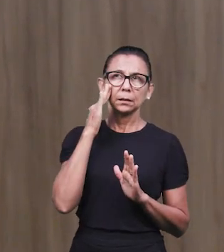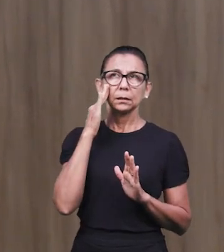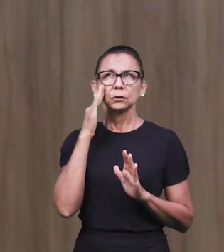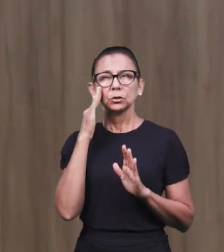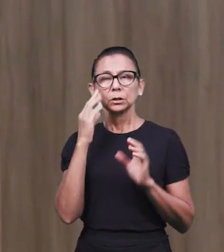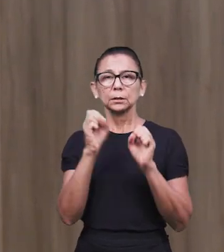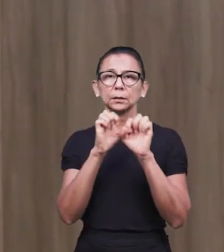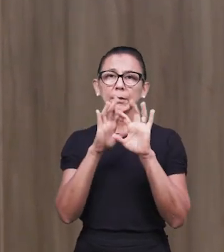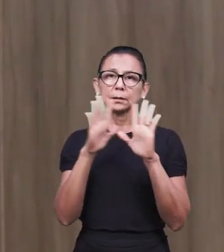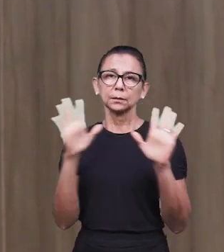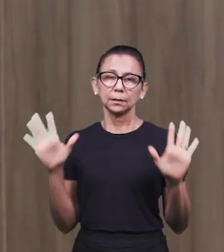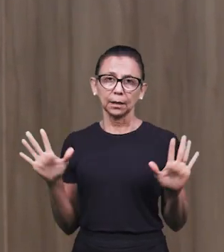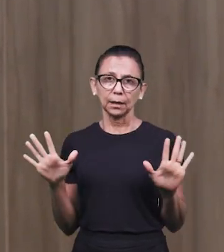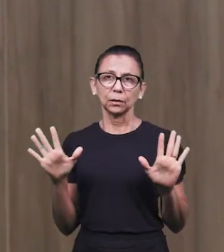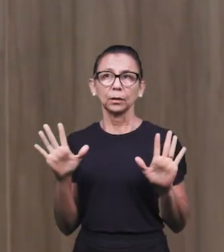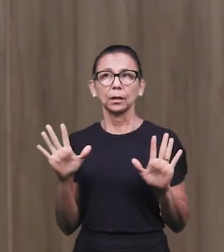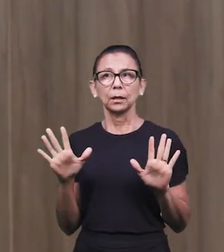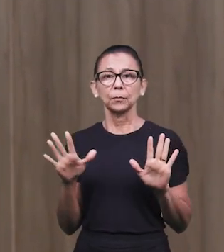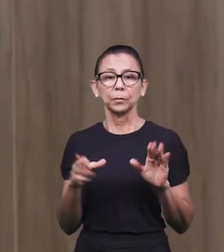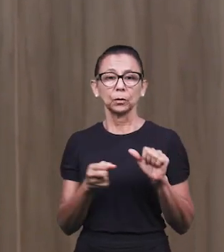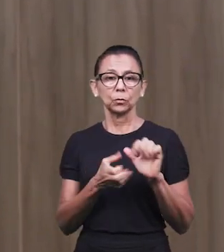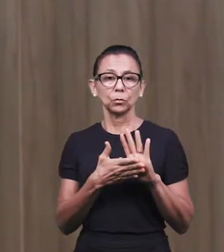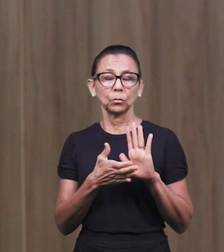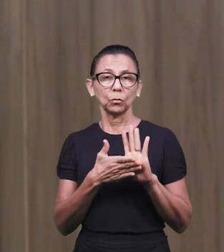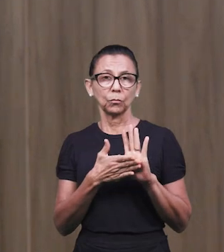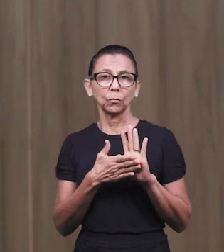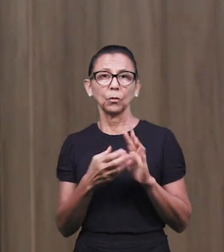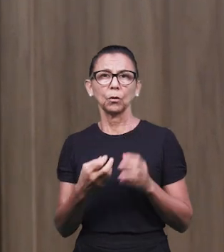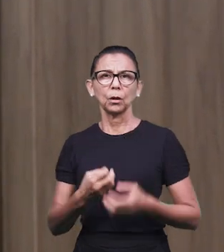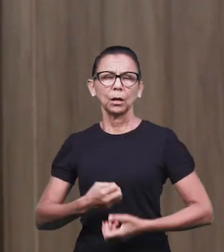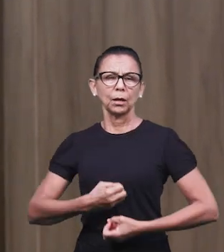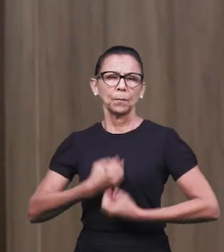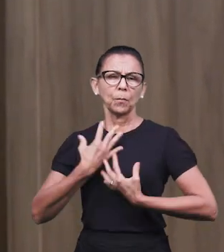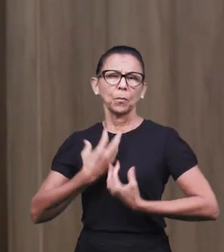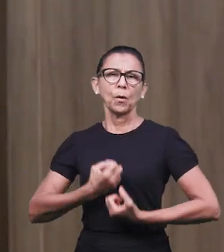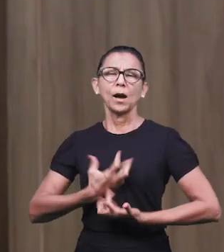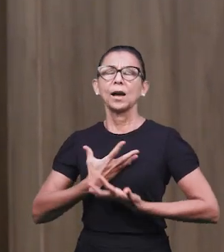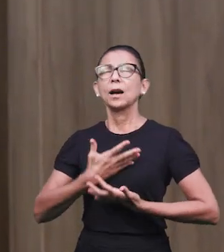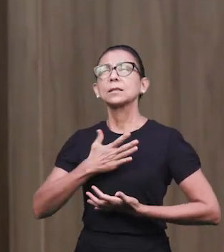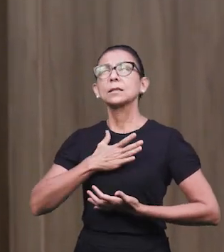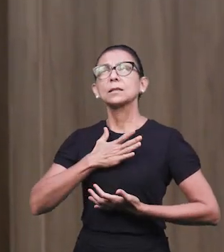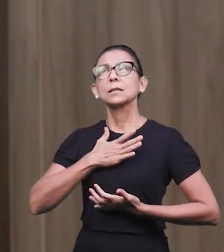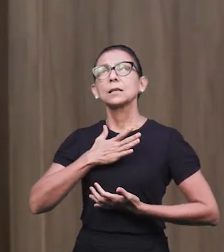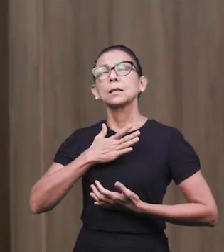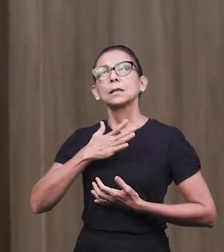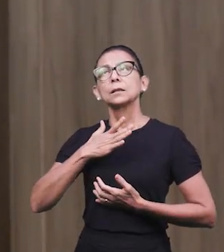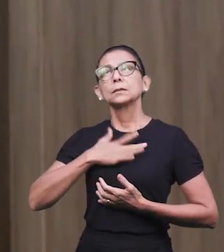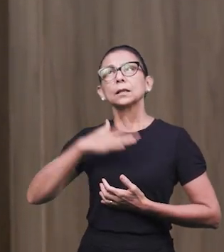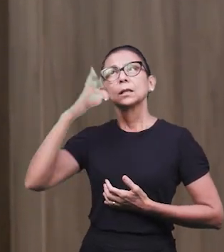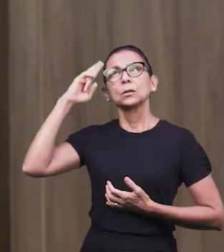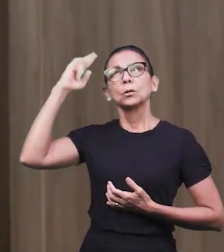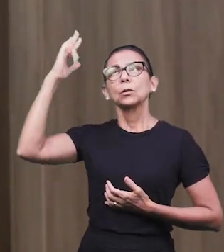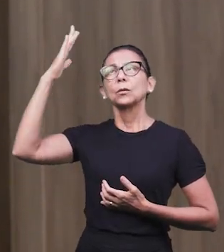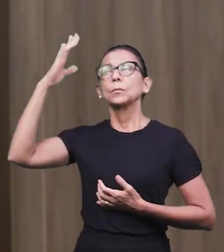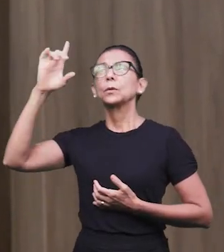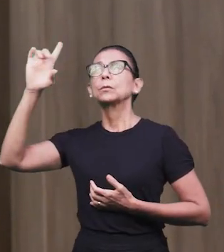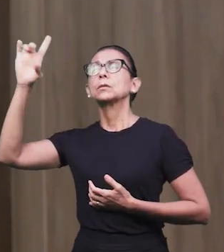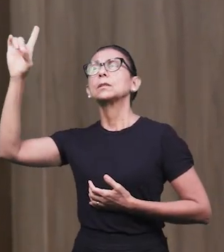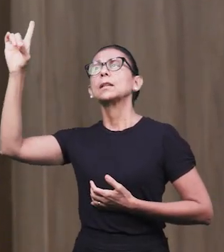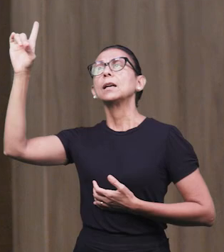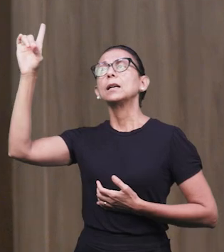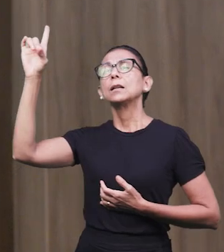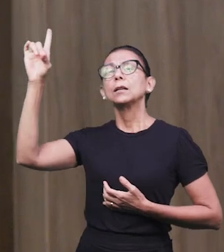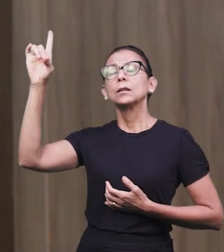ele é poético inicialmente, que ele é uma poesia. Senhor meu Deus, quanto eu maravilhado, né? O céu azul de